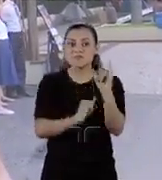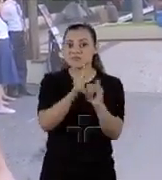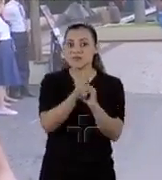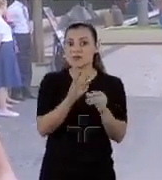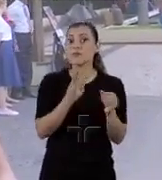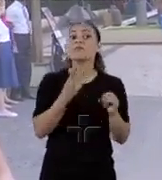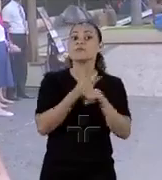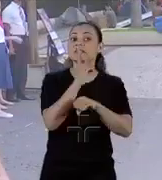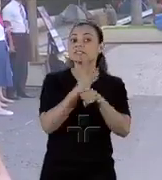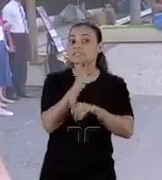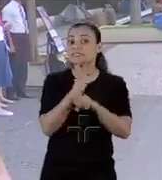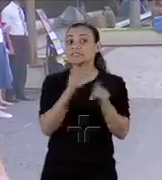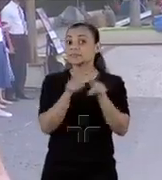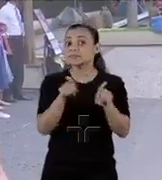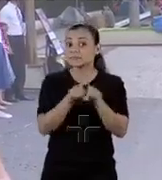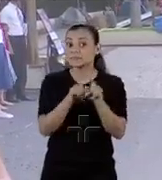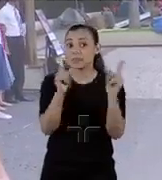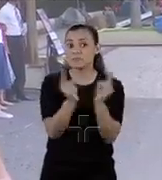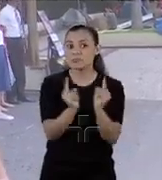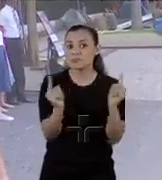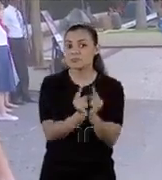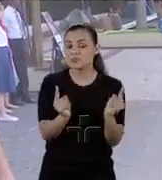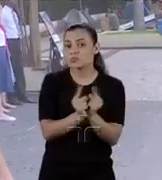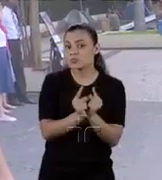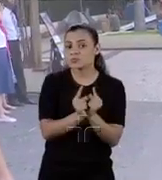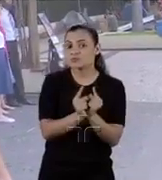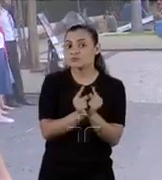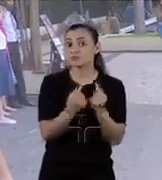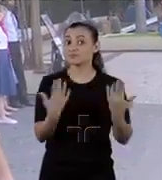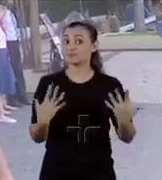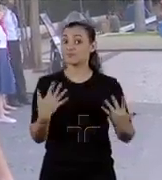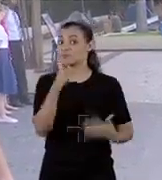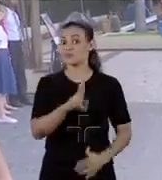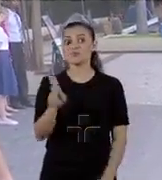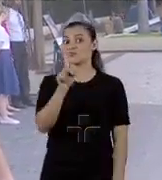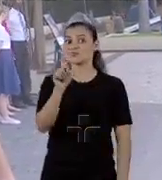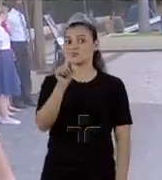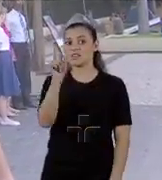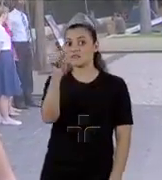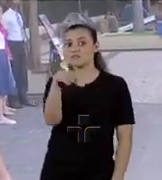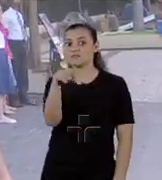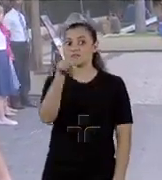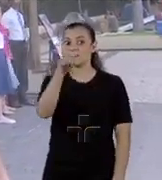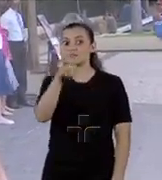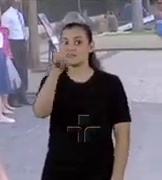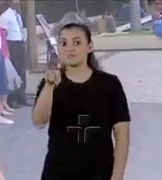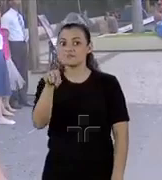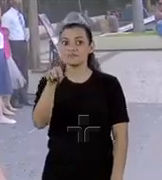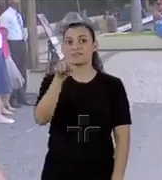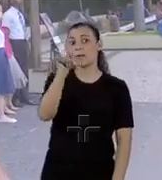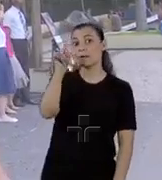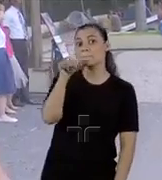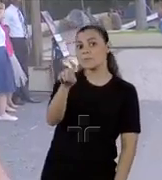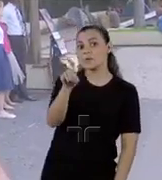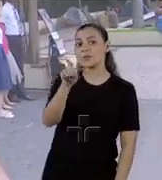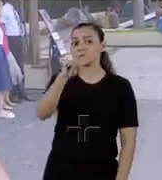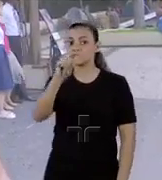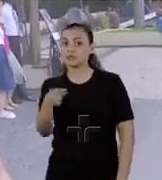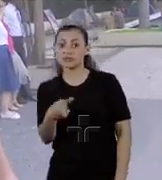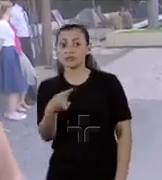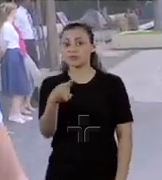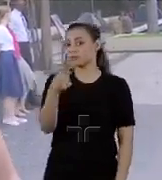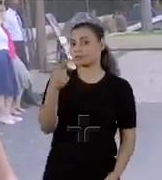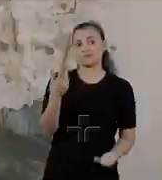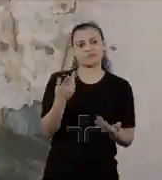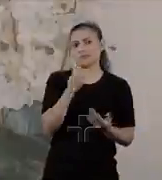WhatsApp, você acaba não usando mais acentuação, ponto final, essas coisas. A gente não usa